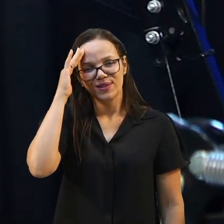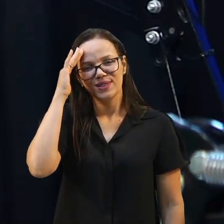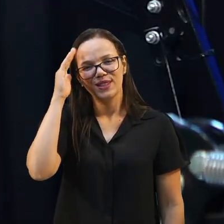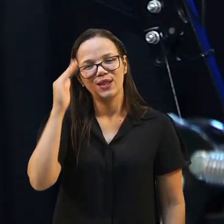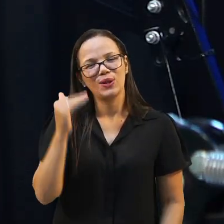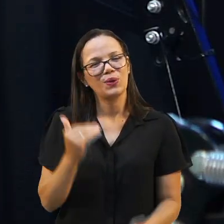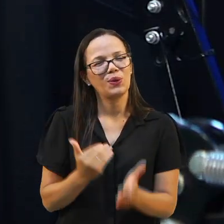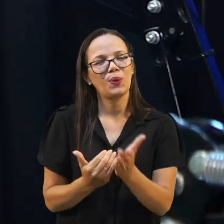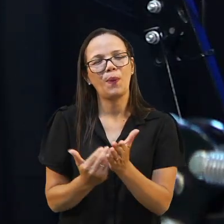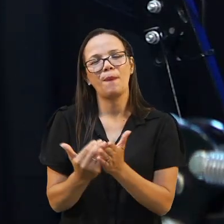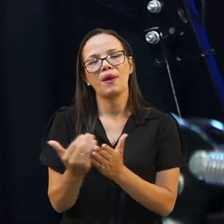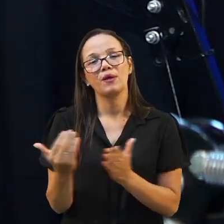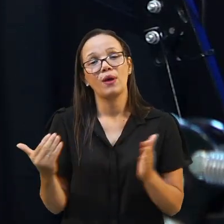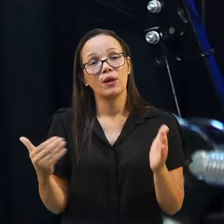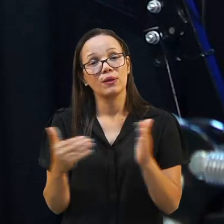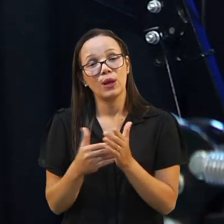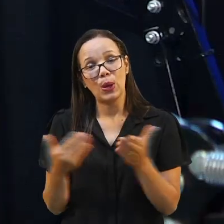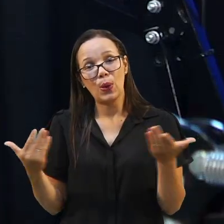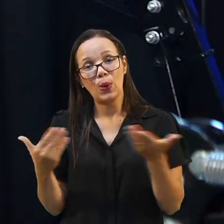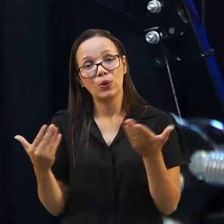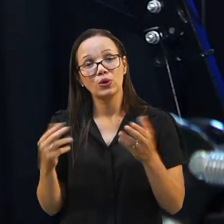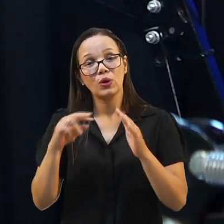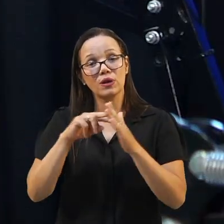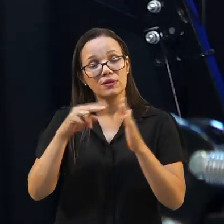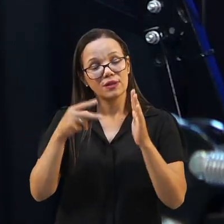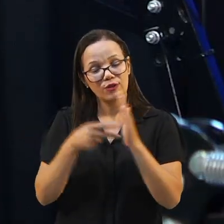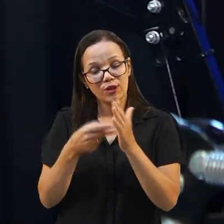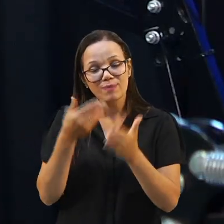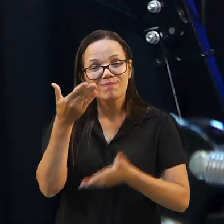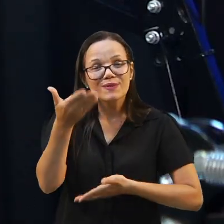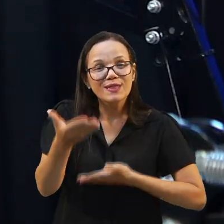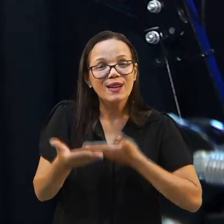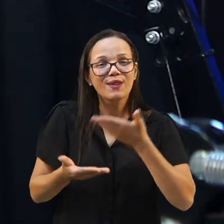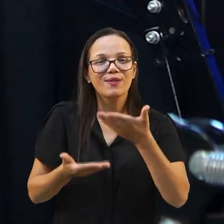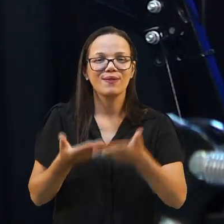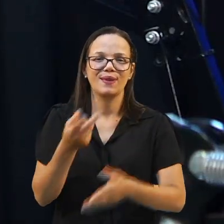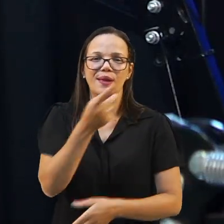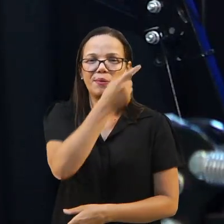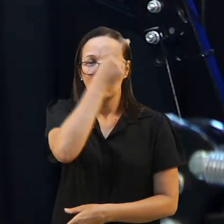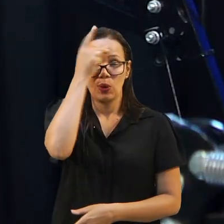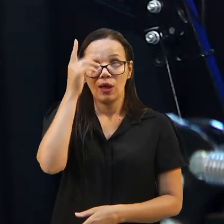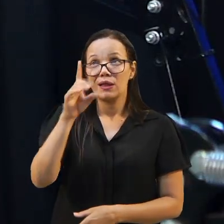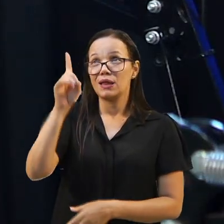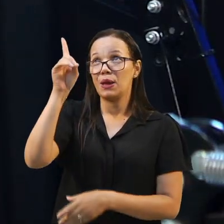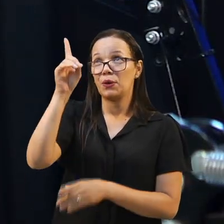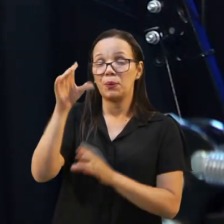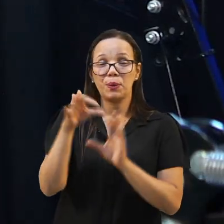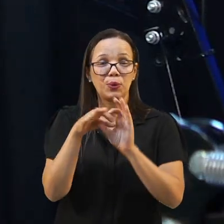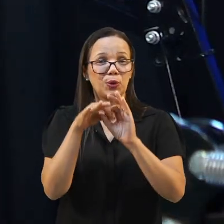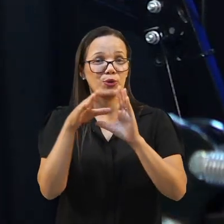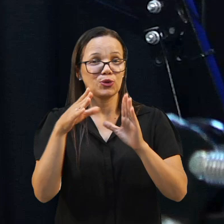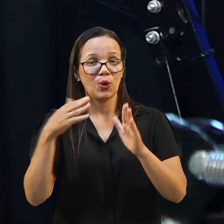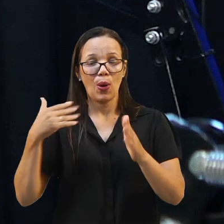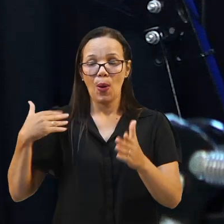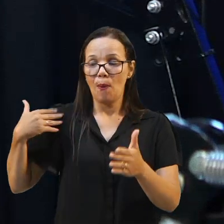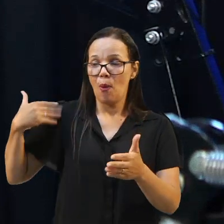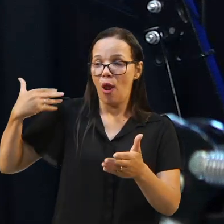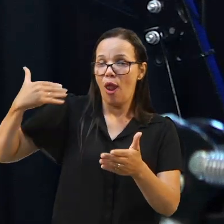lado, né, de estar a serviço do público e, como eu disse, Deus me permitiu, ao longo da